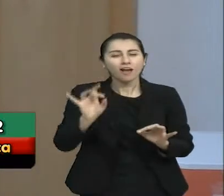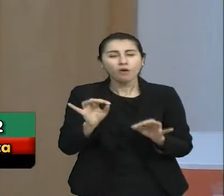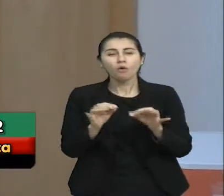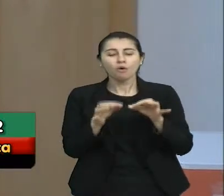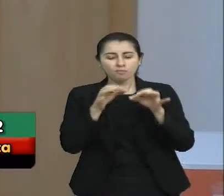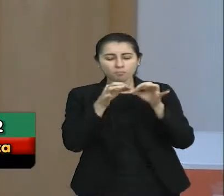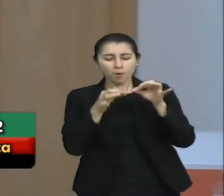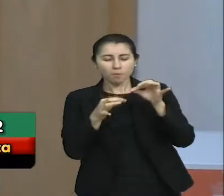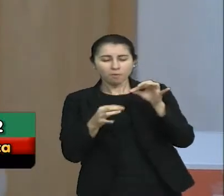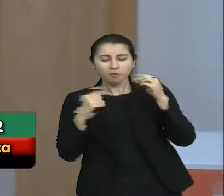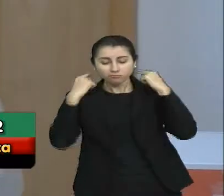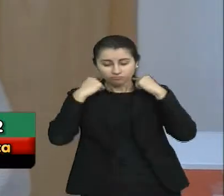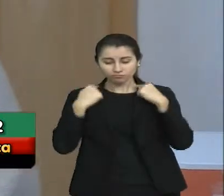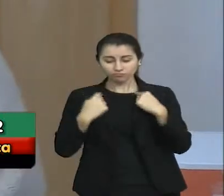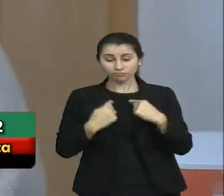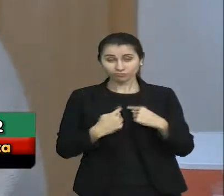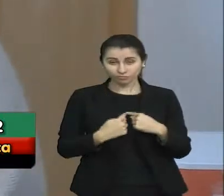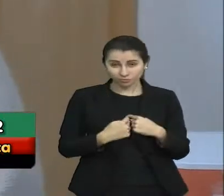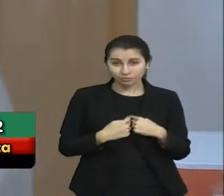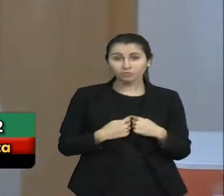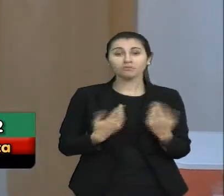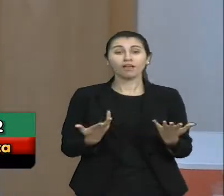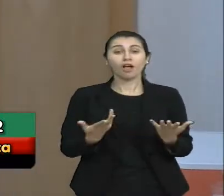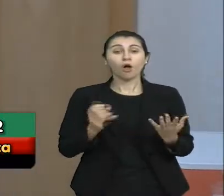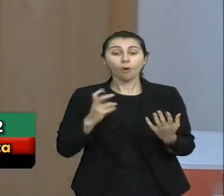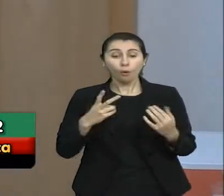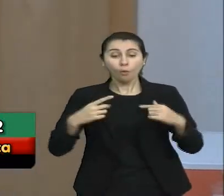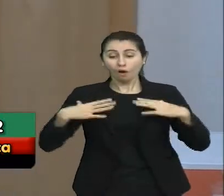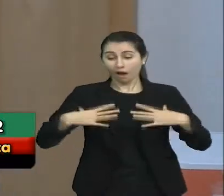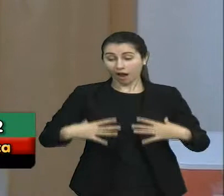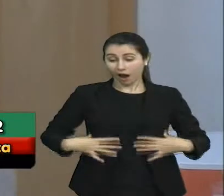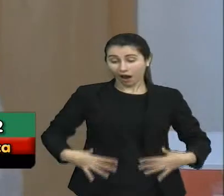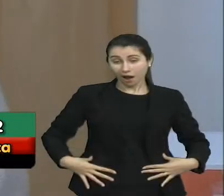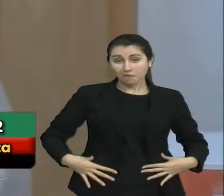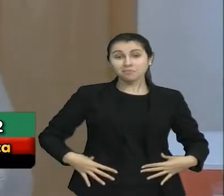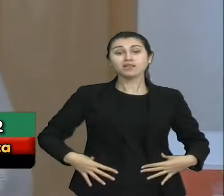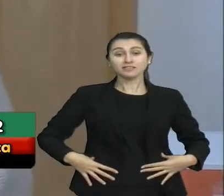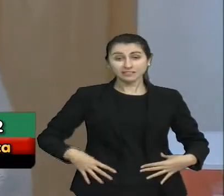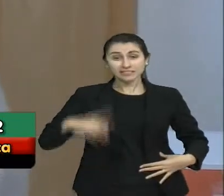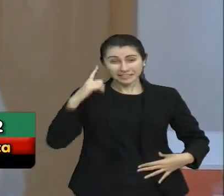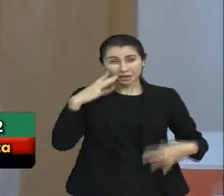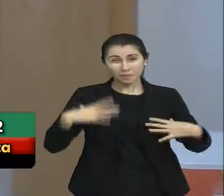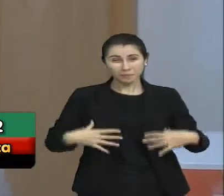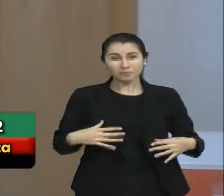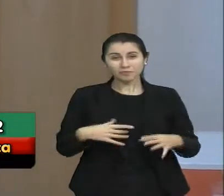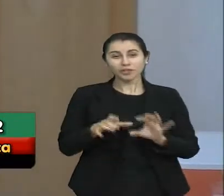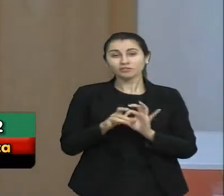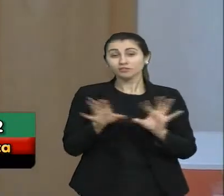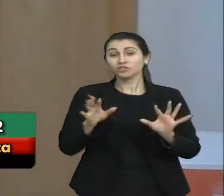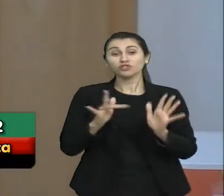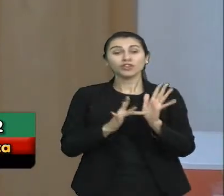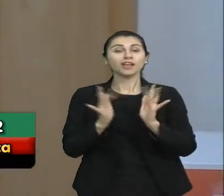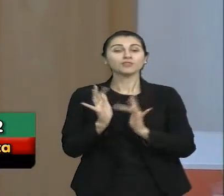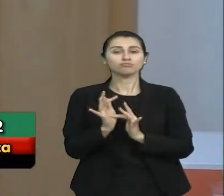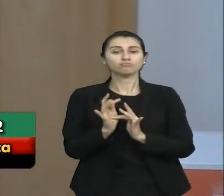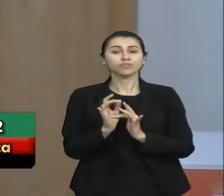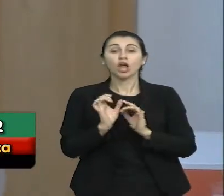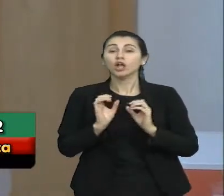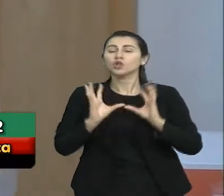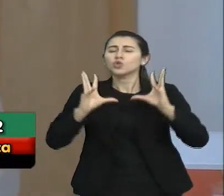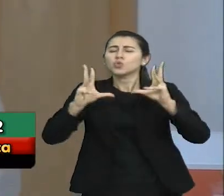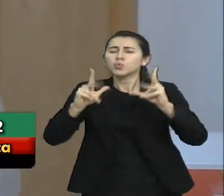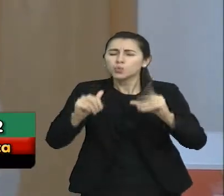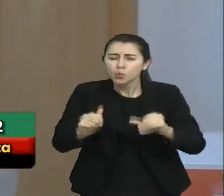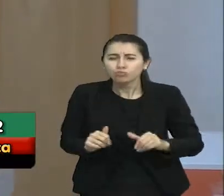de Exu, seja com uma camiseta da caminhada que vai ter agora a marcha para Jesus, sejamos todos respeitados. Ou, se não quiser